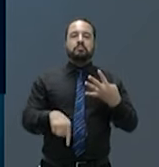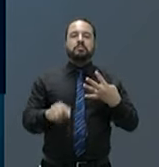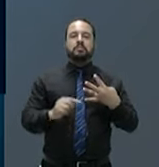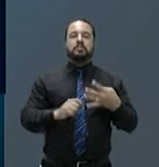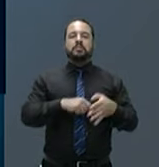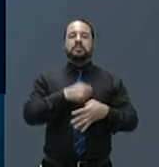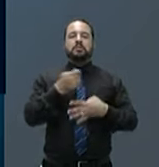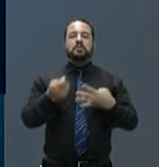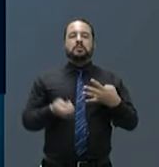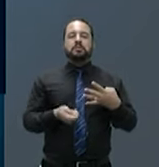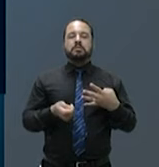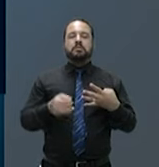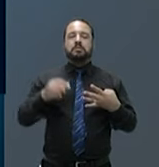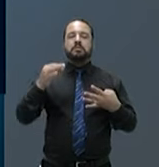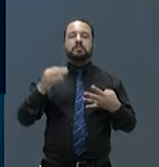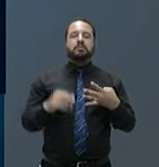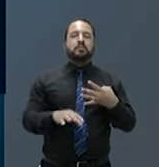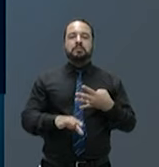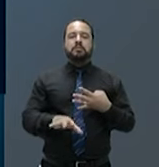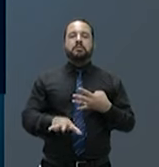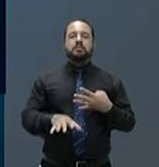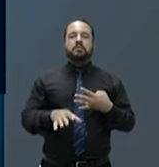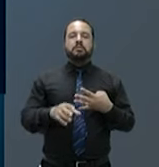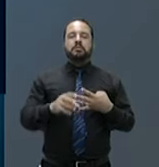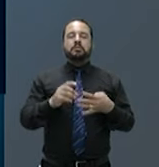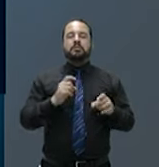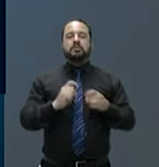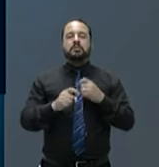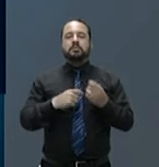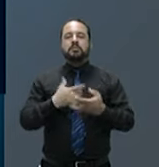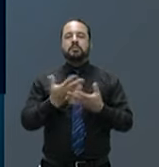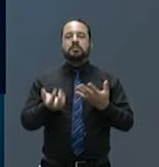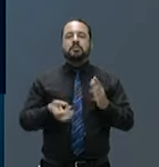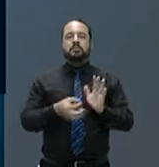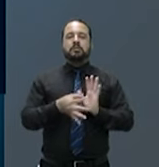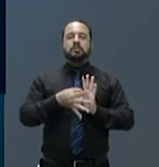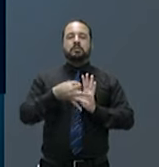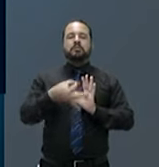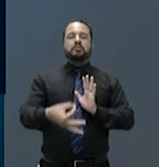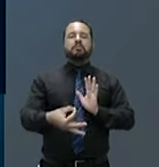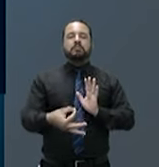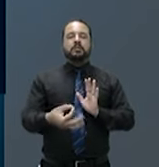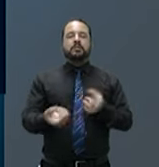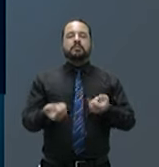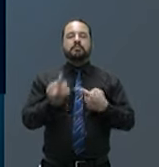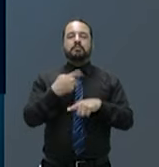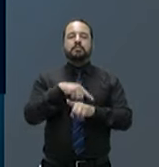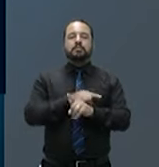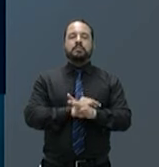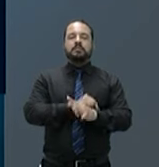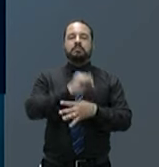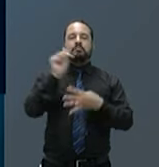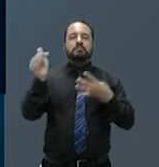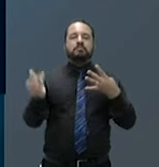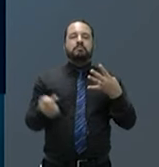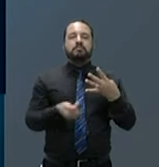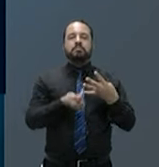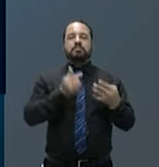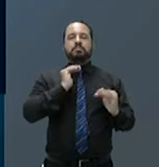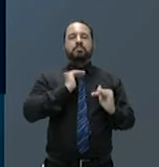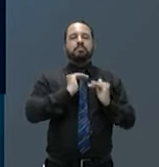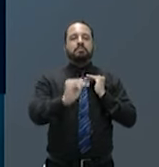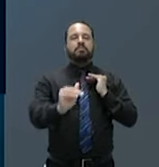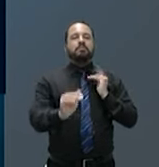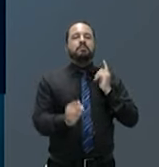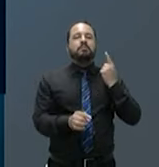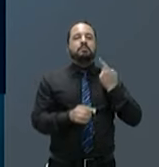dolo ou um juízo de admissibilidade do argumento, ela seria inadequada, justamente porque,